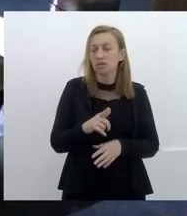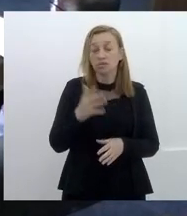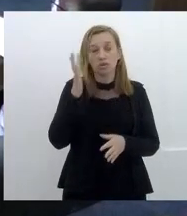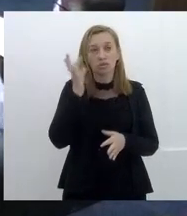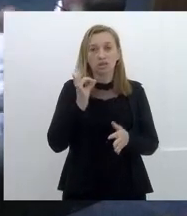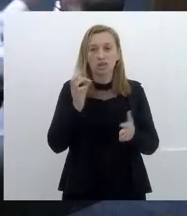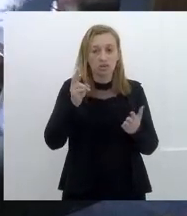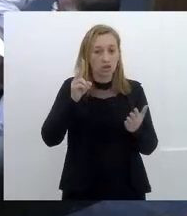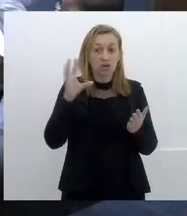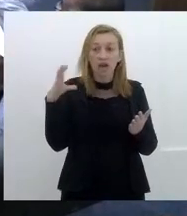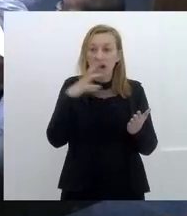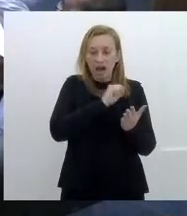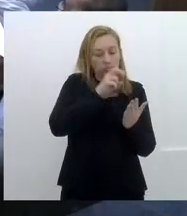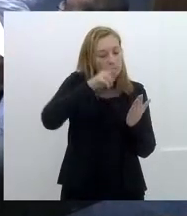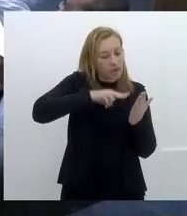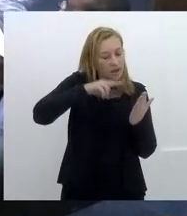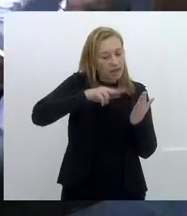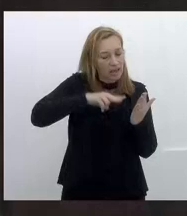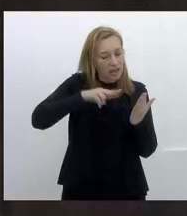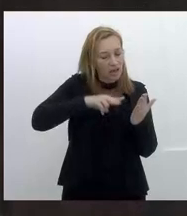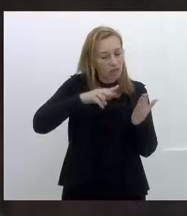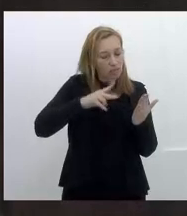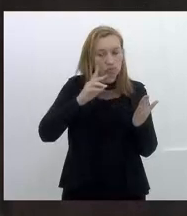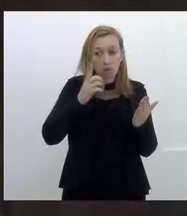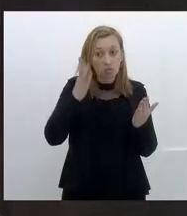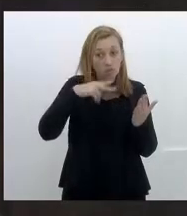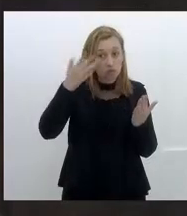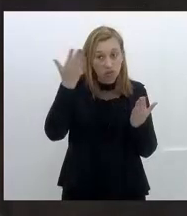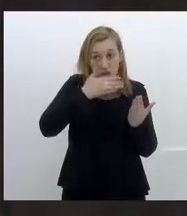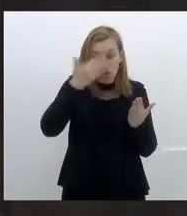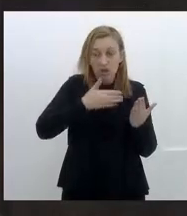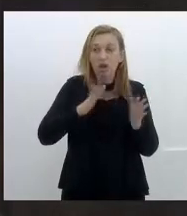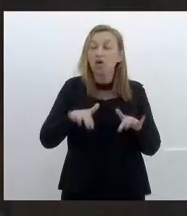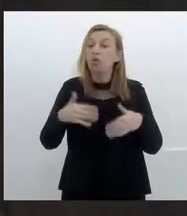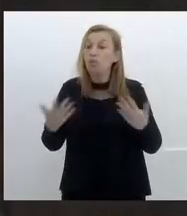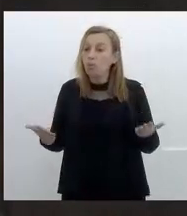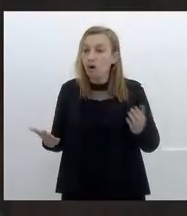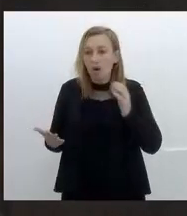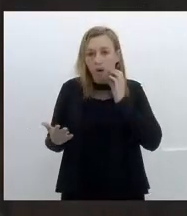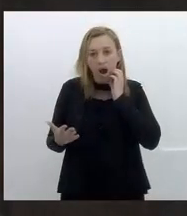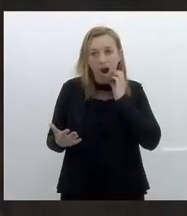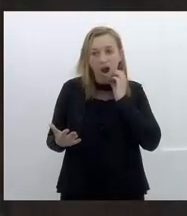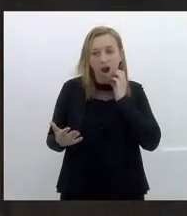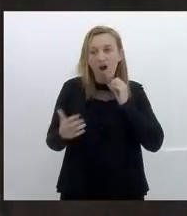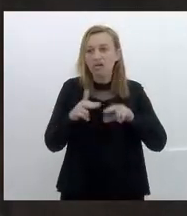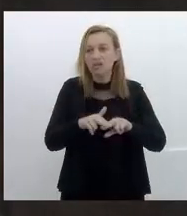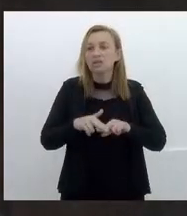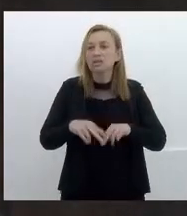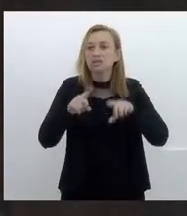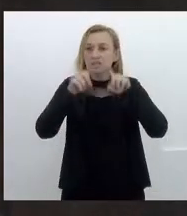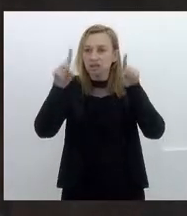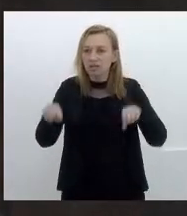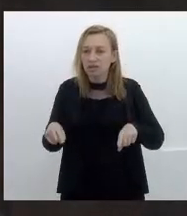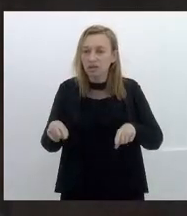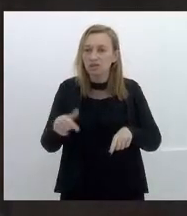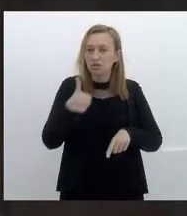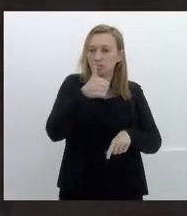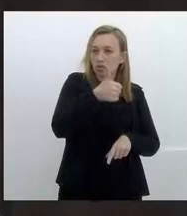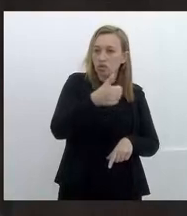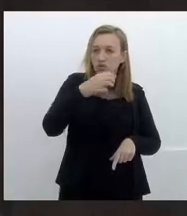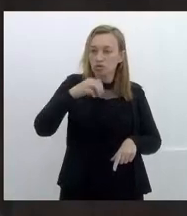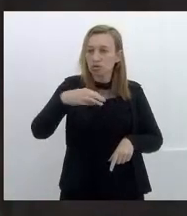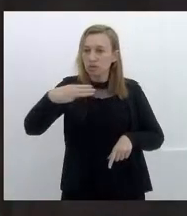eu tenho até a passado desavisado é qual é a situação dos Servidores que ficam entre